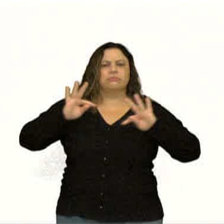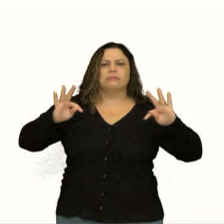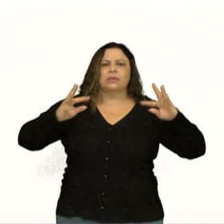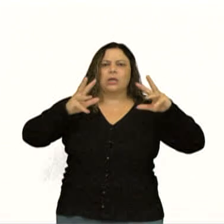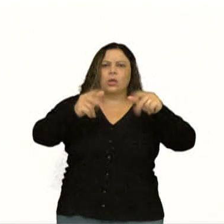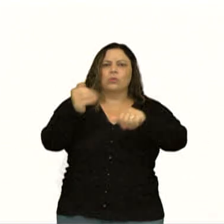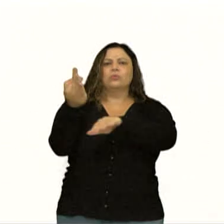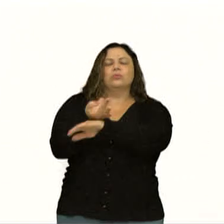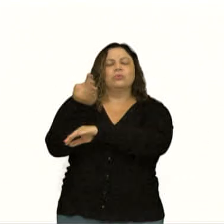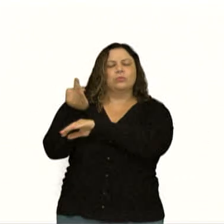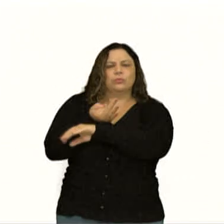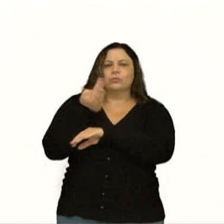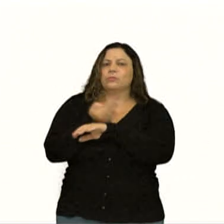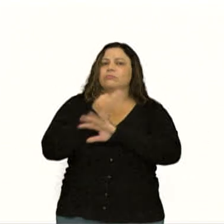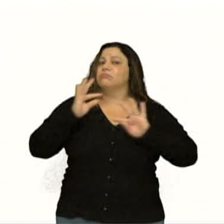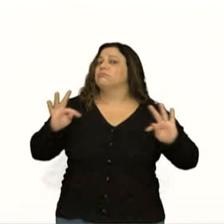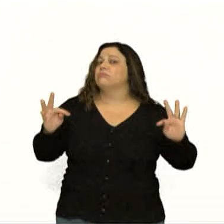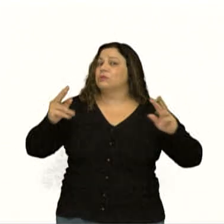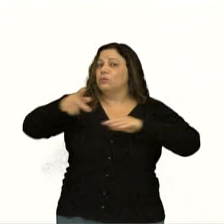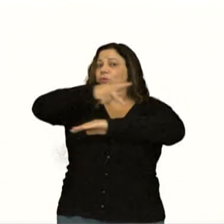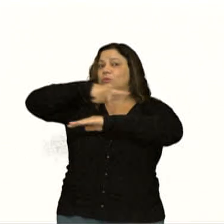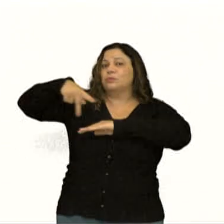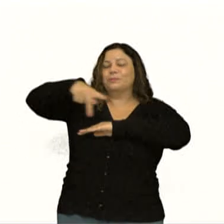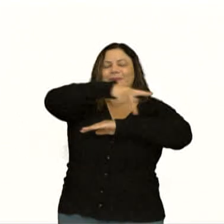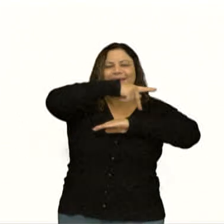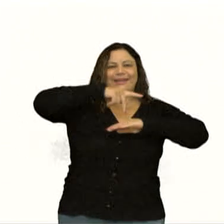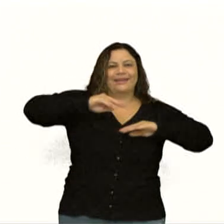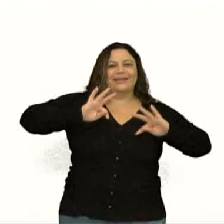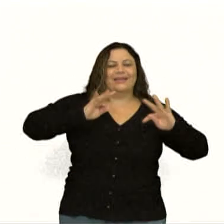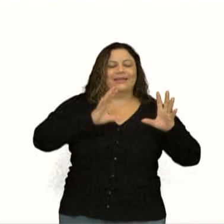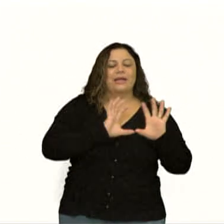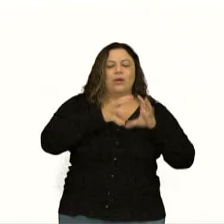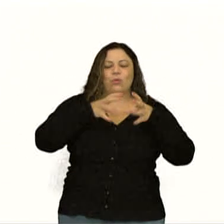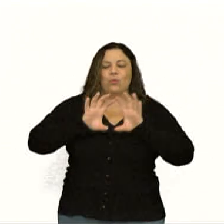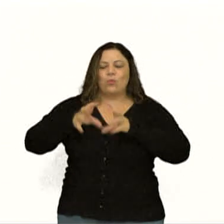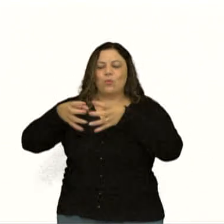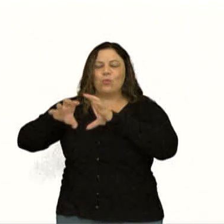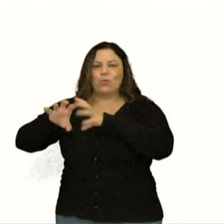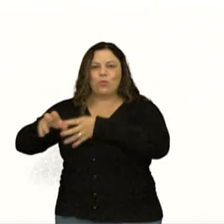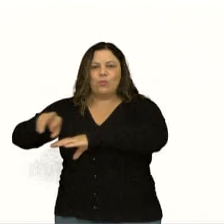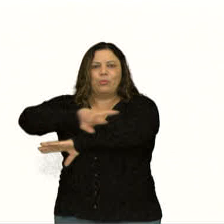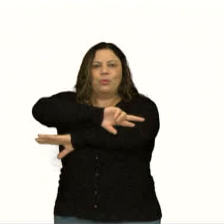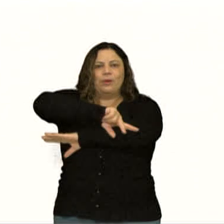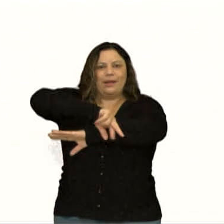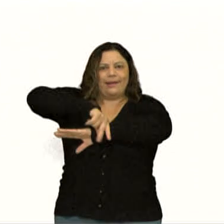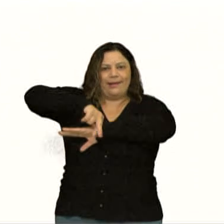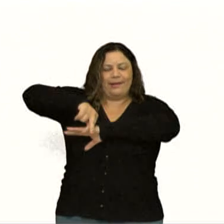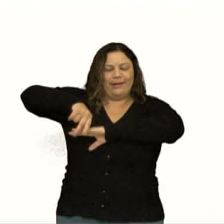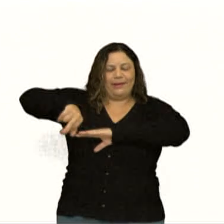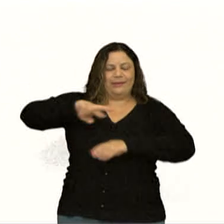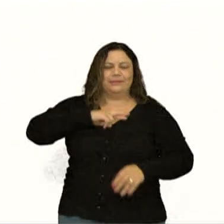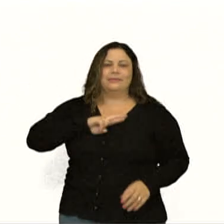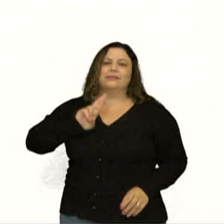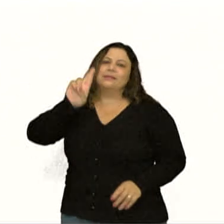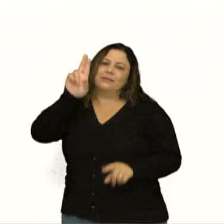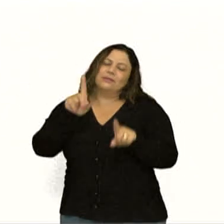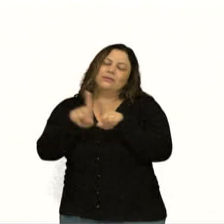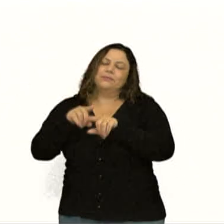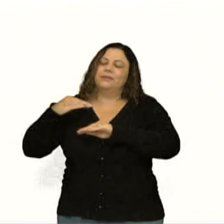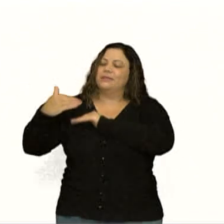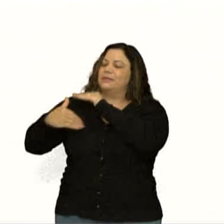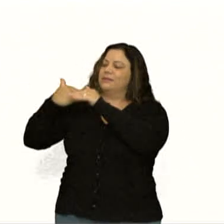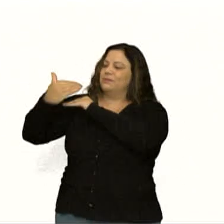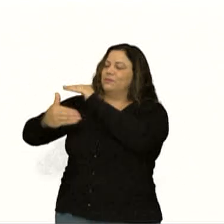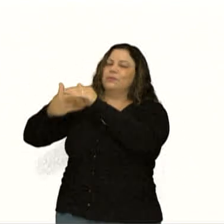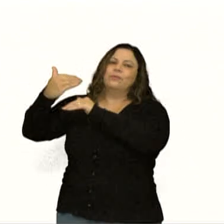tolerância e a amizade entre todas as nações e todos os grupos raciais ou religiosos, bem como o desenvolvimento das atividades das